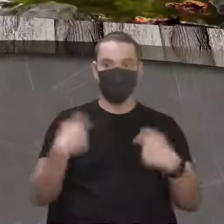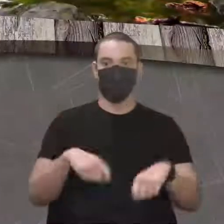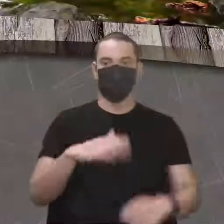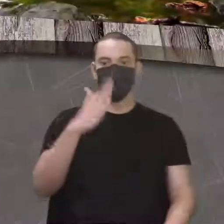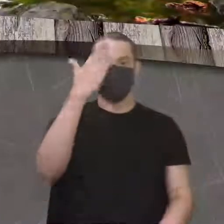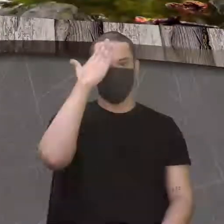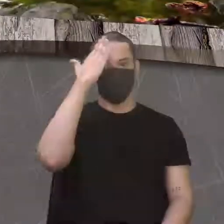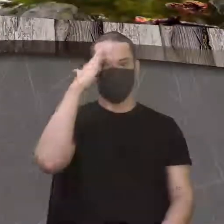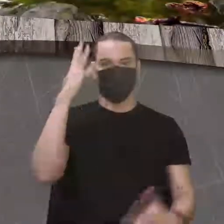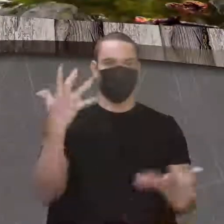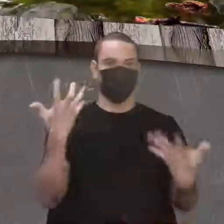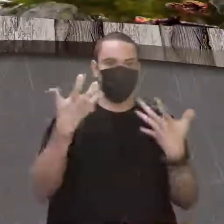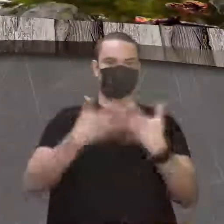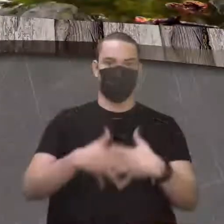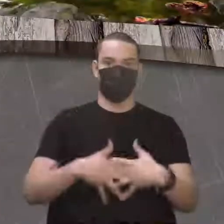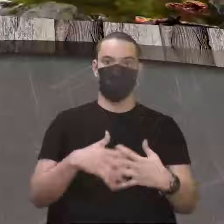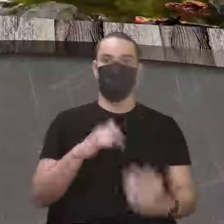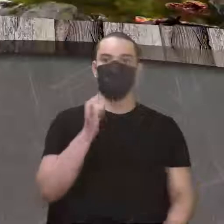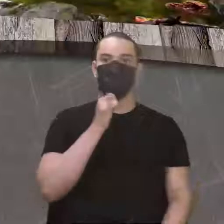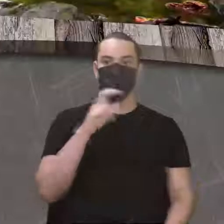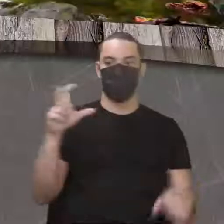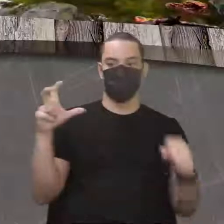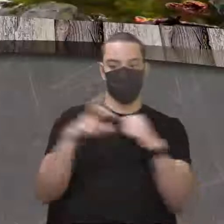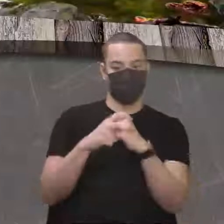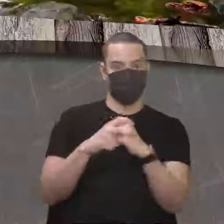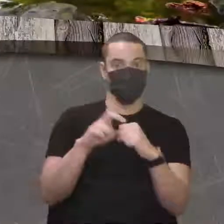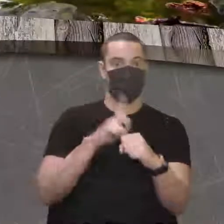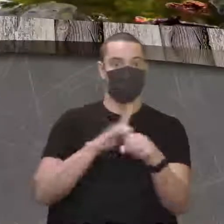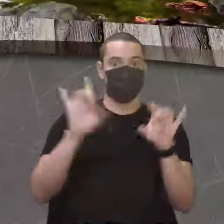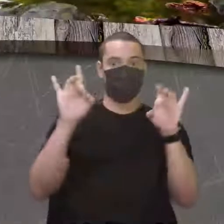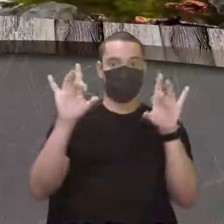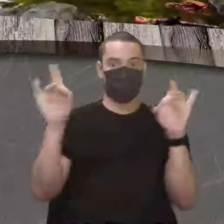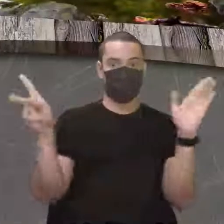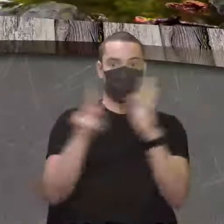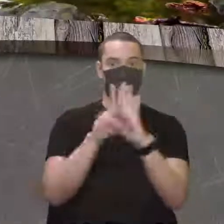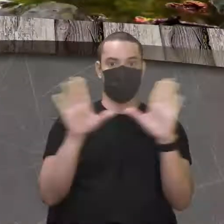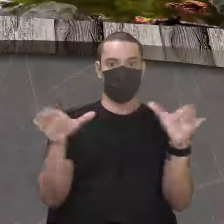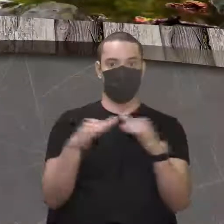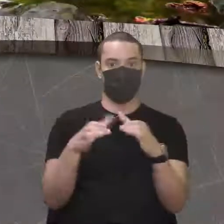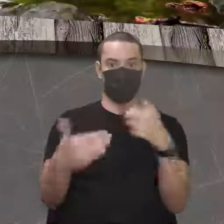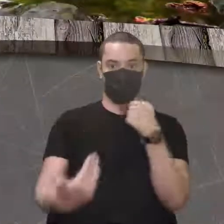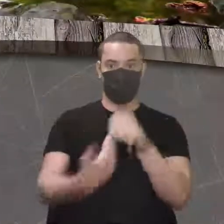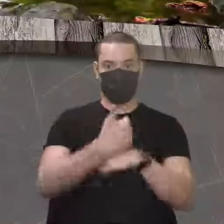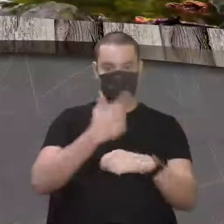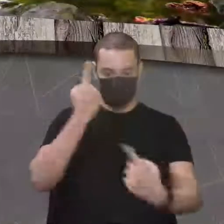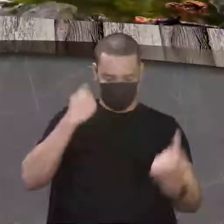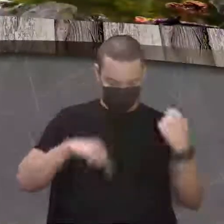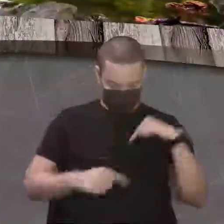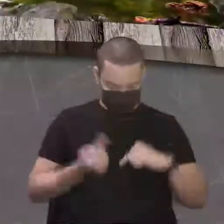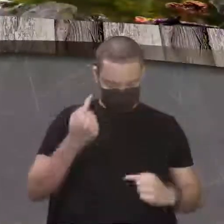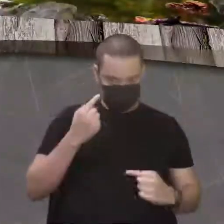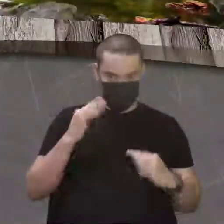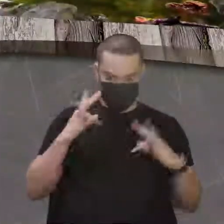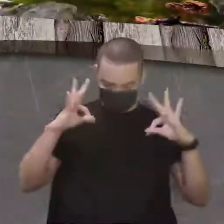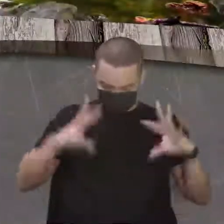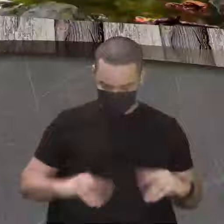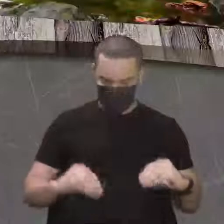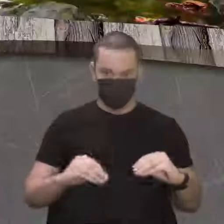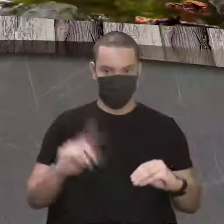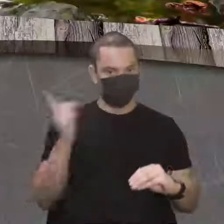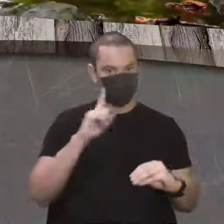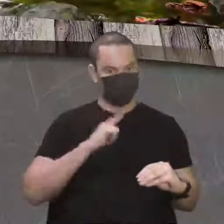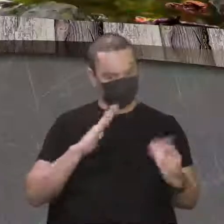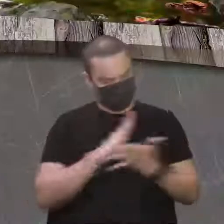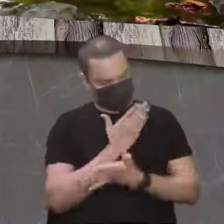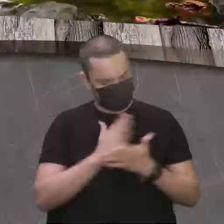saber a funcionalidade dele. Por exemplo, os vírus, eles são muito específicos. Eles entram no nosso organismo, vão parasitar todos os órgãos? Não. Eles têm